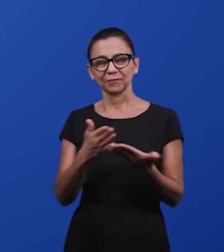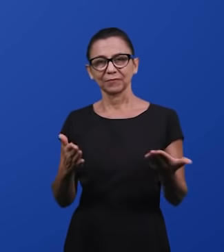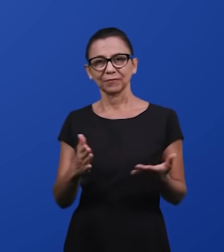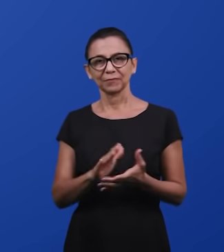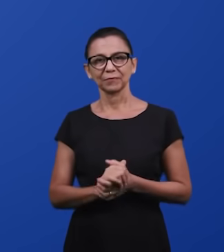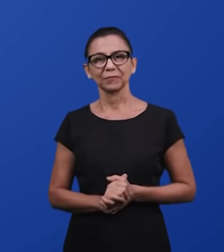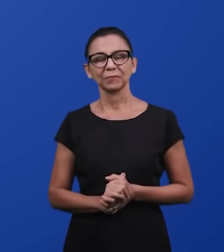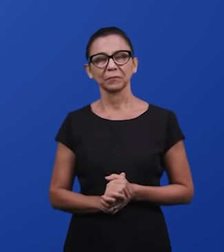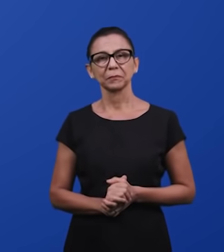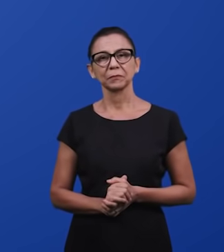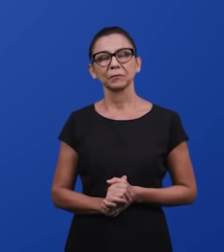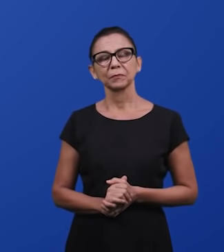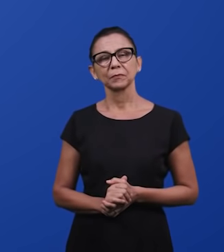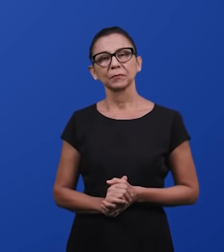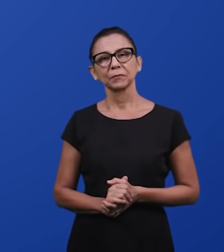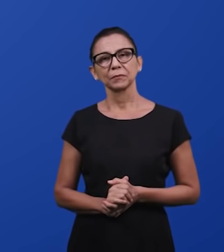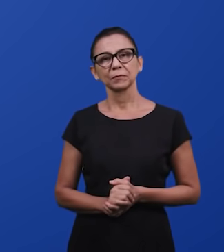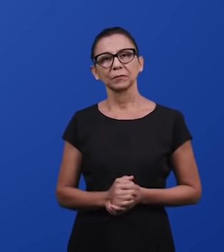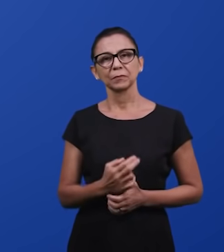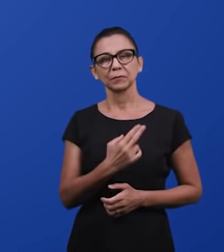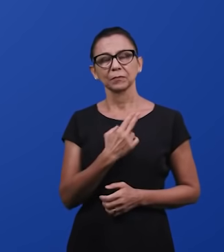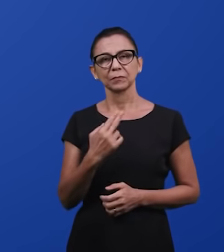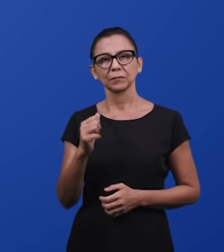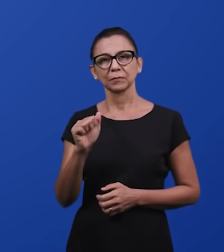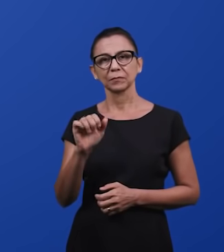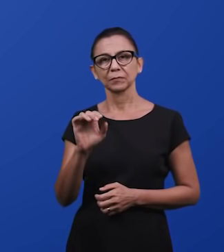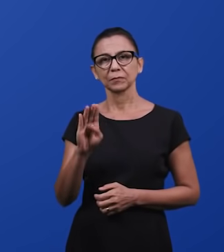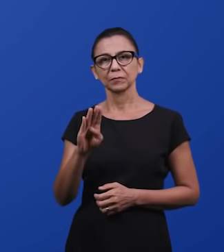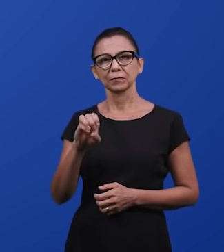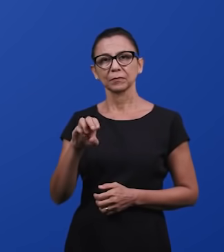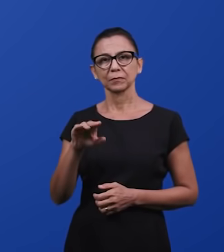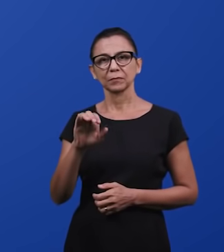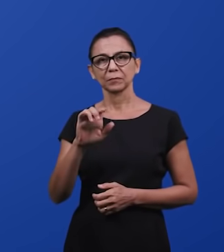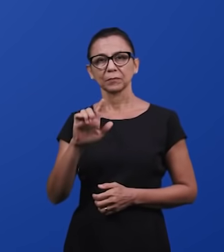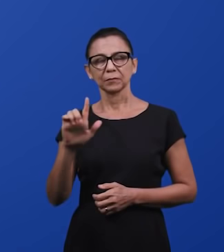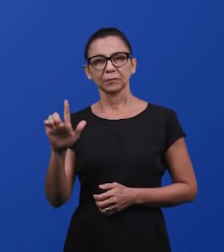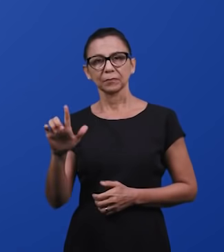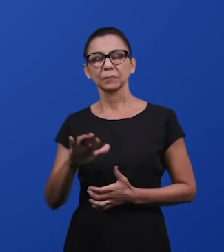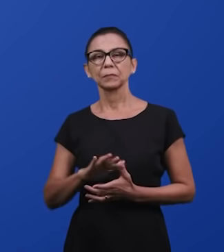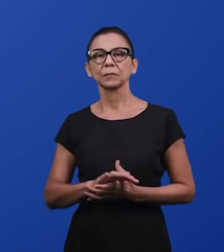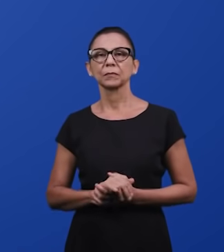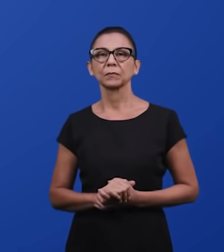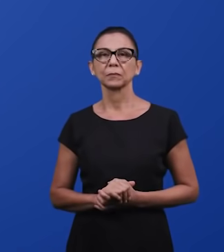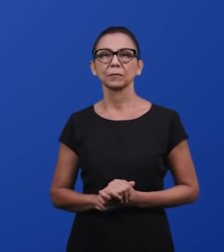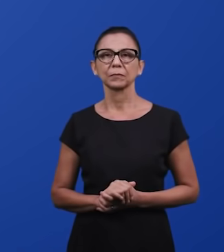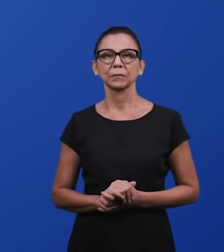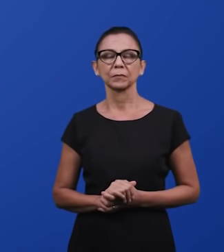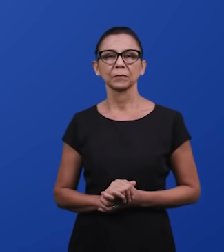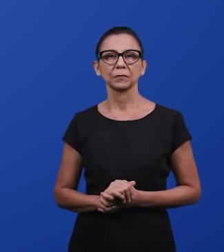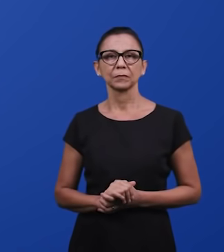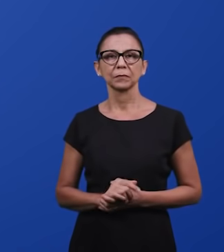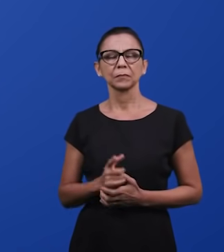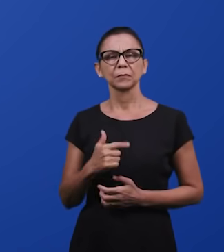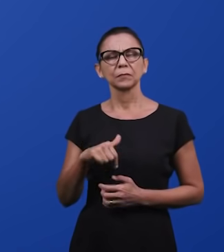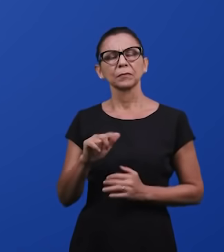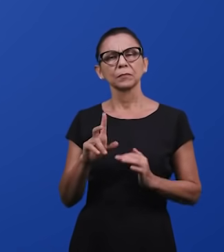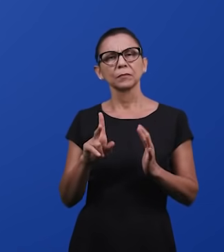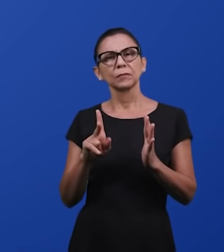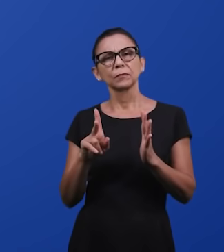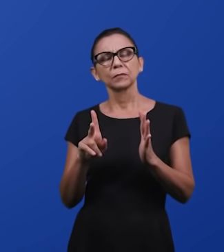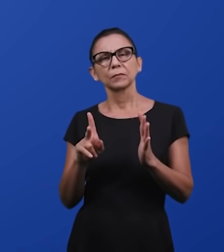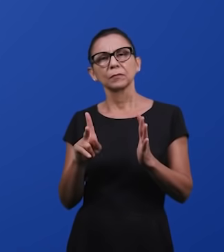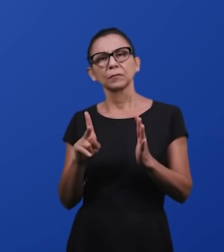Gilson, a todos os nossos irmãos com a paz do Senhor Jesus. Meu nome é Abimael Pisoni, sou da igreja da cidade de Medford, nos